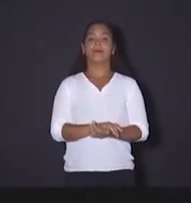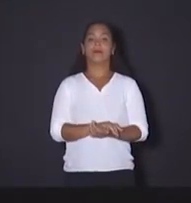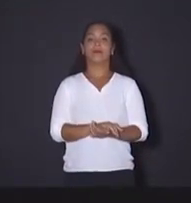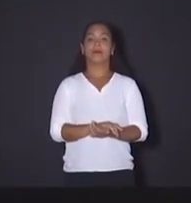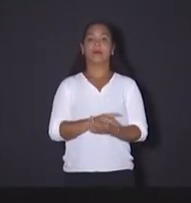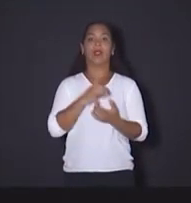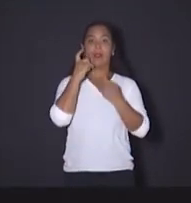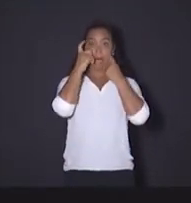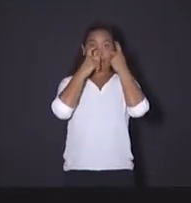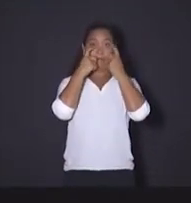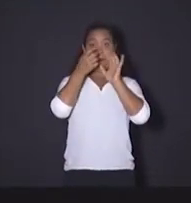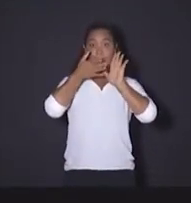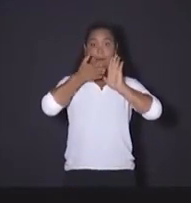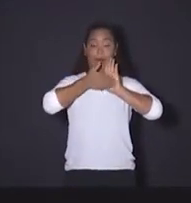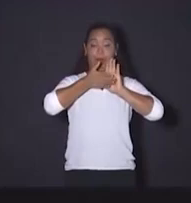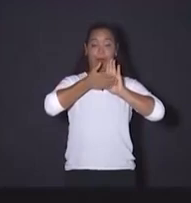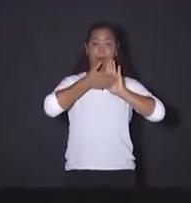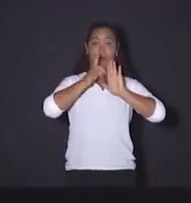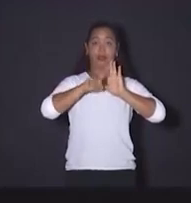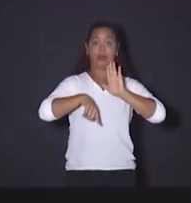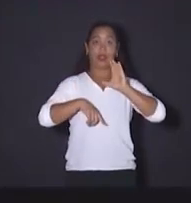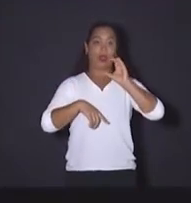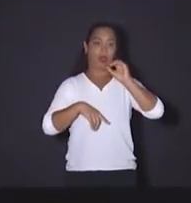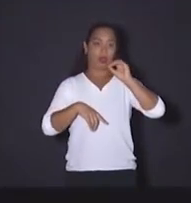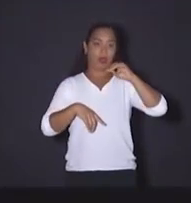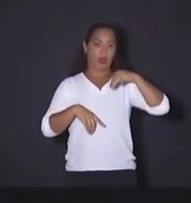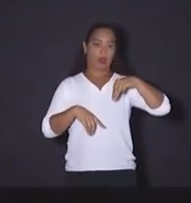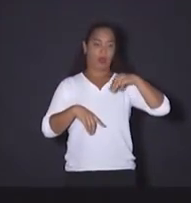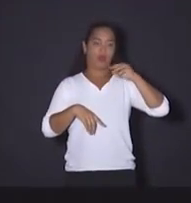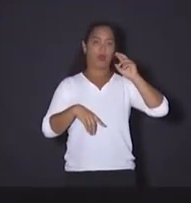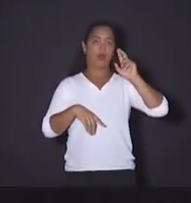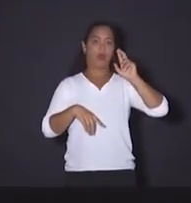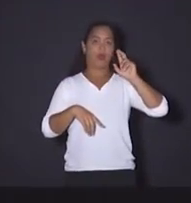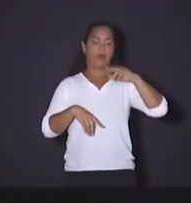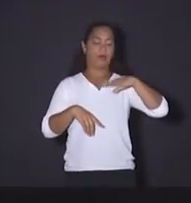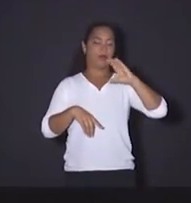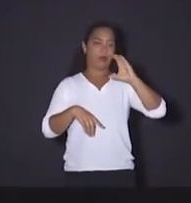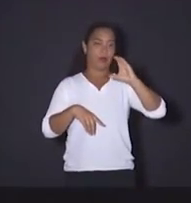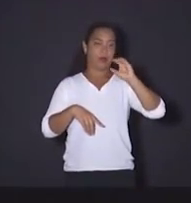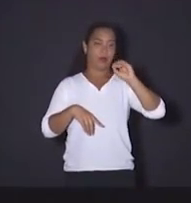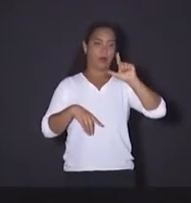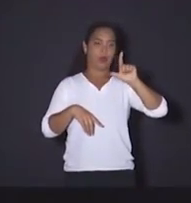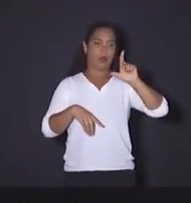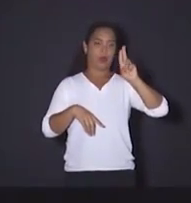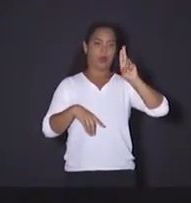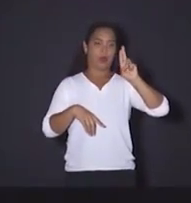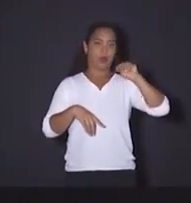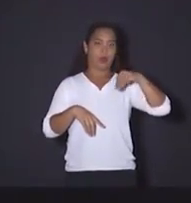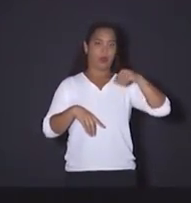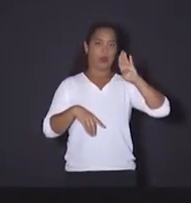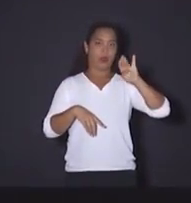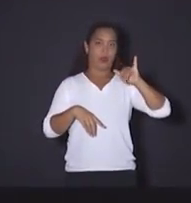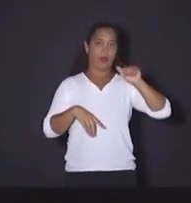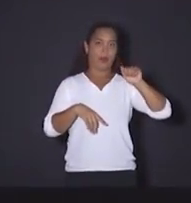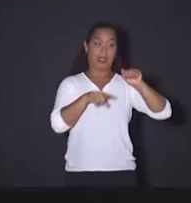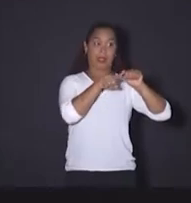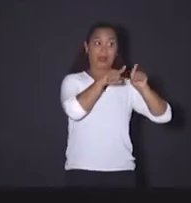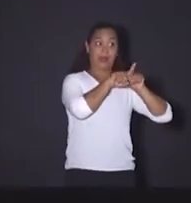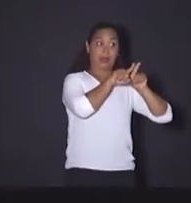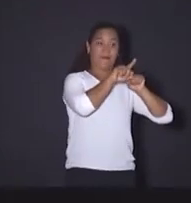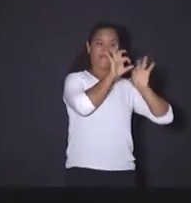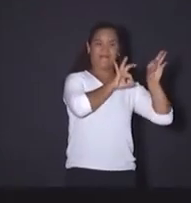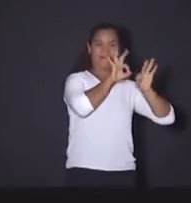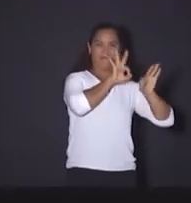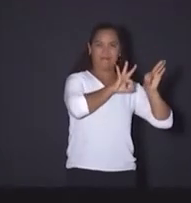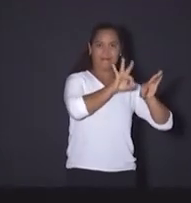essa proposta na Columbia University, também está em implantação, não sei se eles serão primeiro do que nós. Eu acho